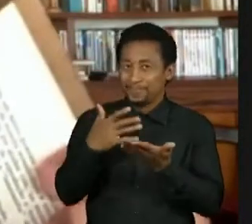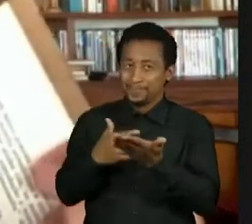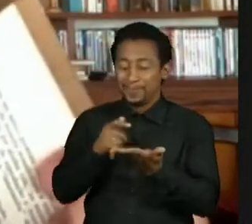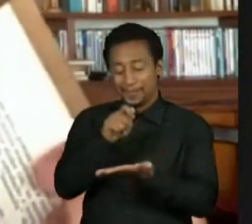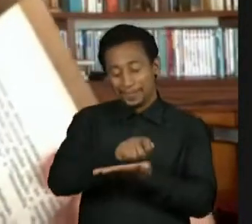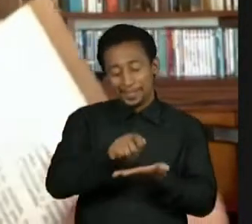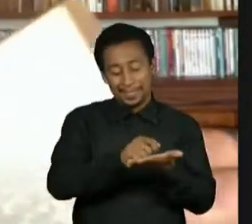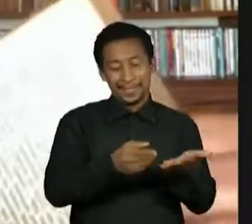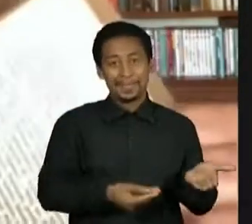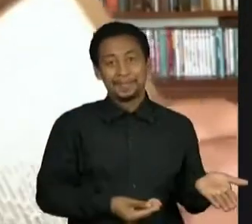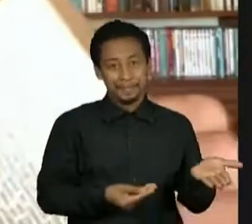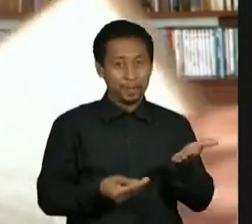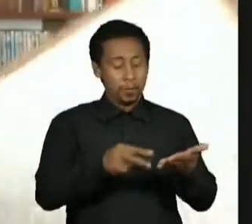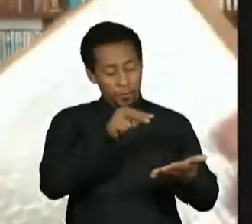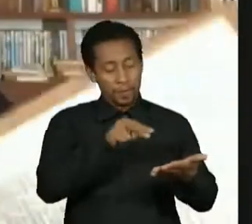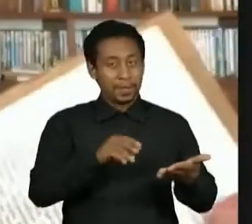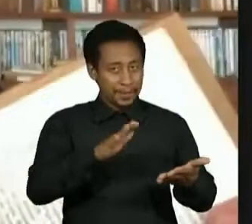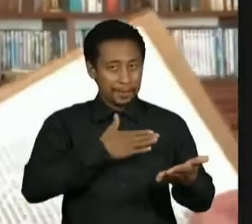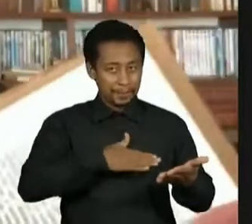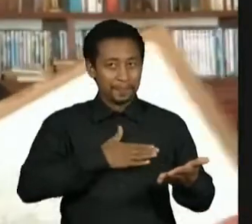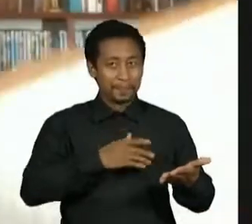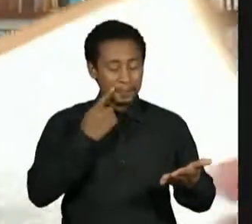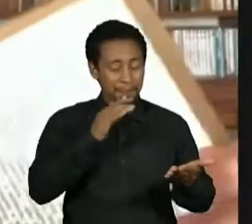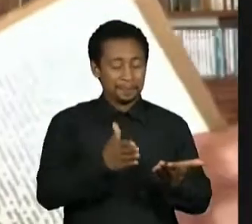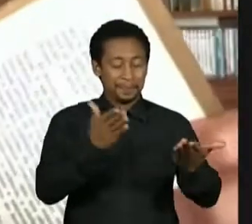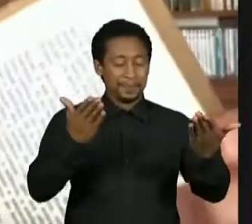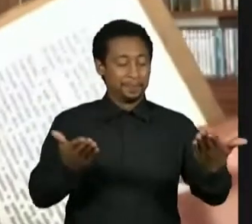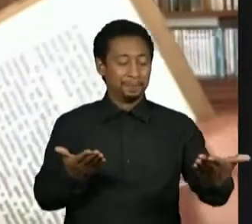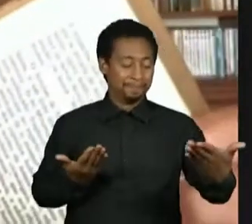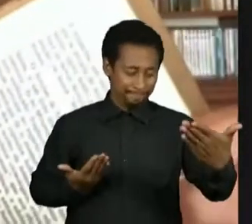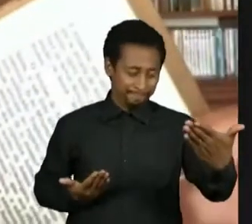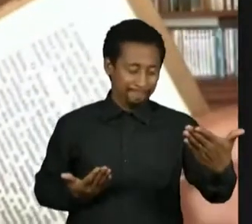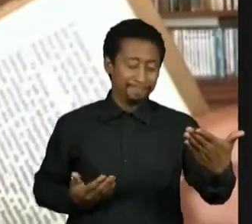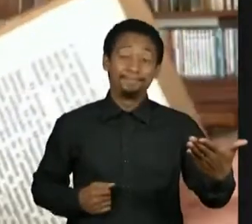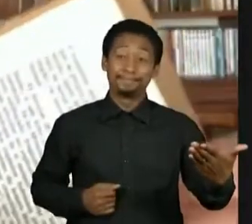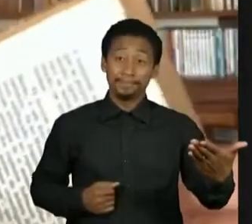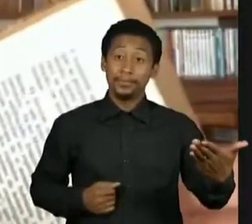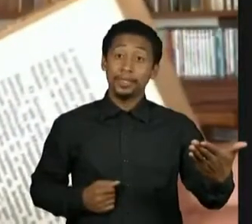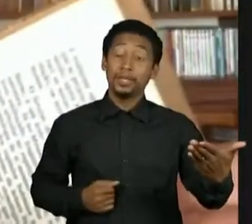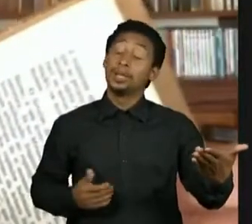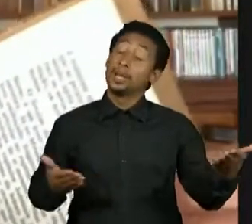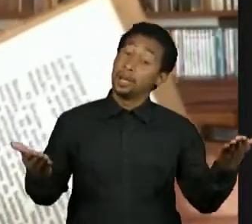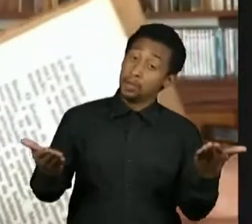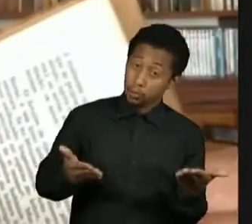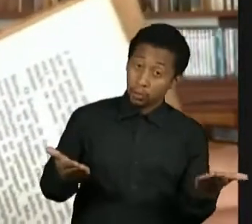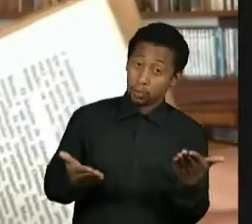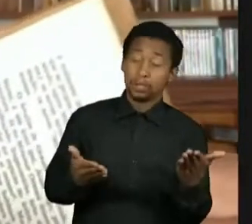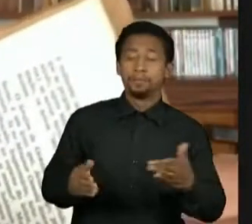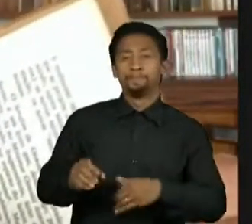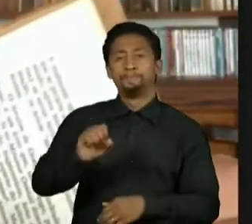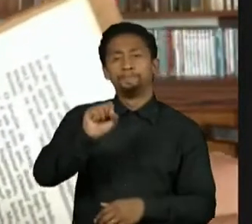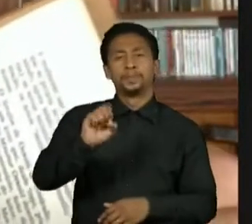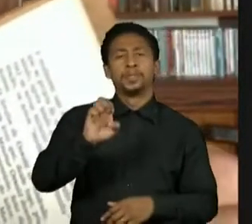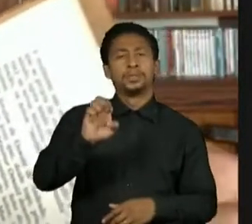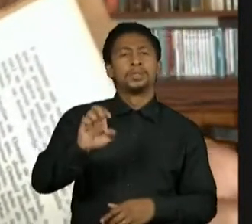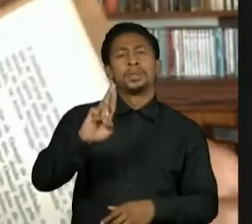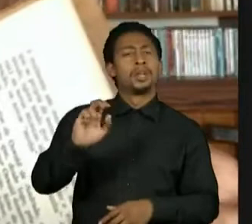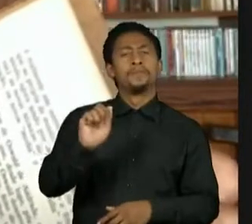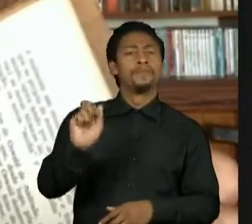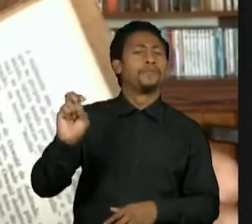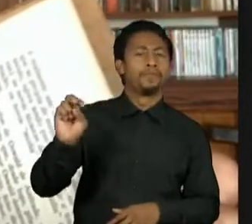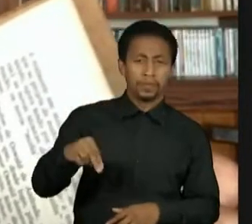deixar ler durante 2 minutos, eu vou ler. Olha aqui. Olha aqui. Agora, no Serafim, essa técnica cubista, esse